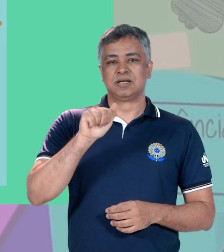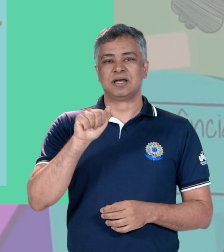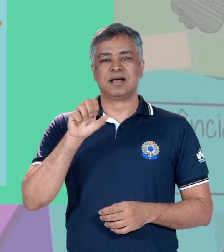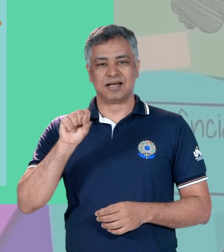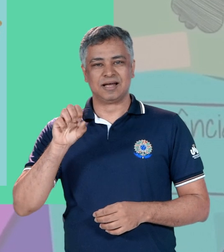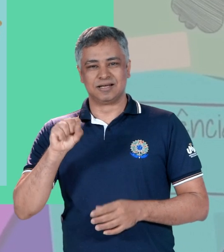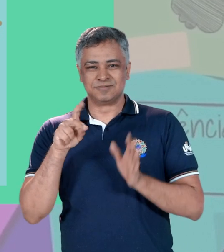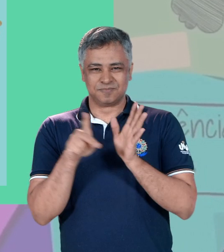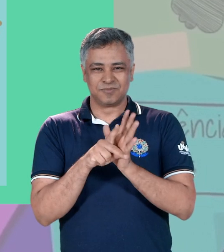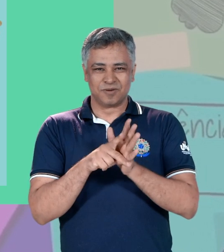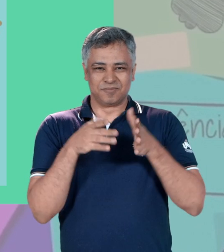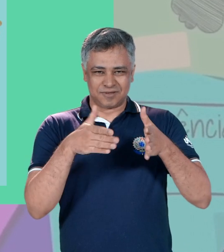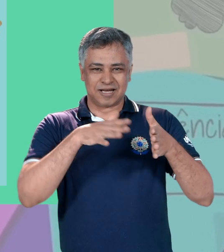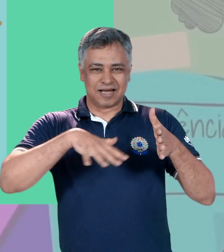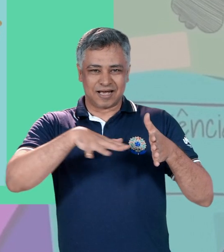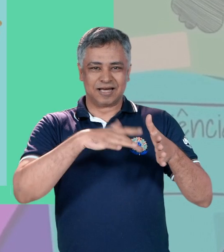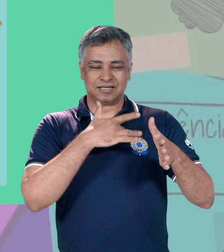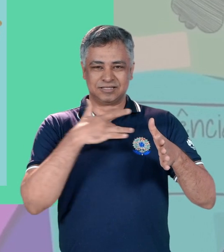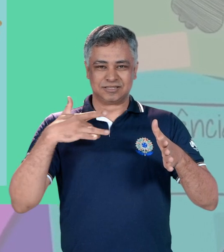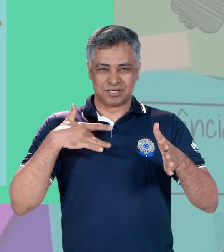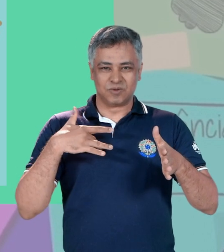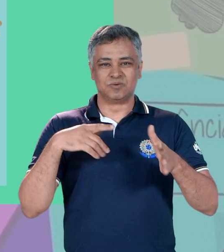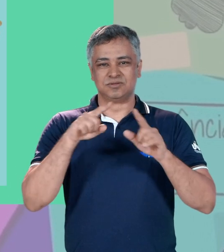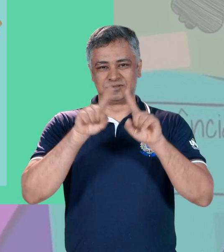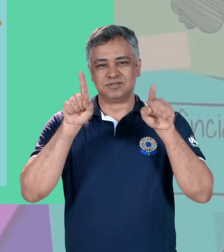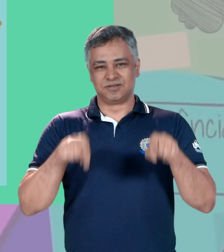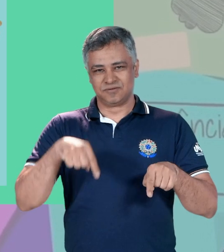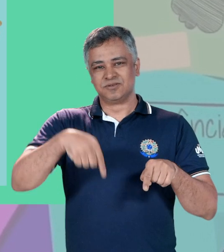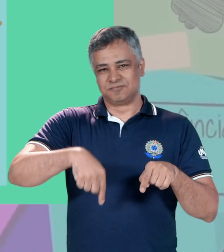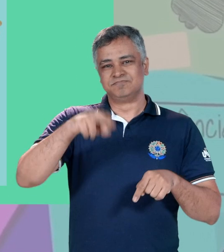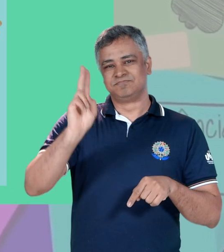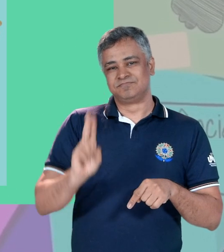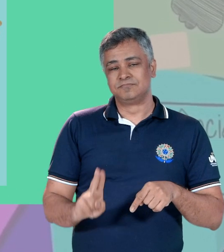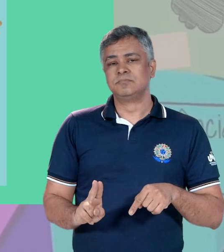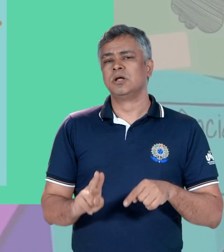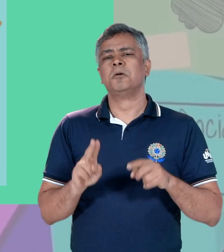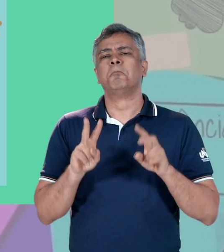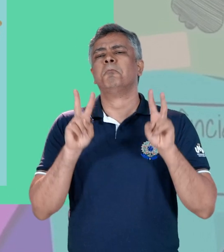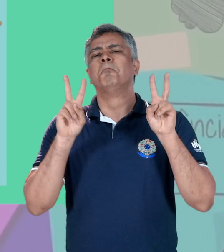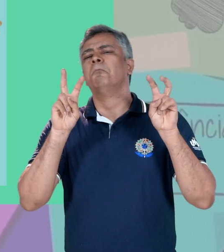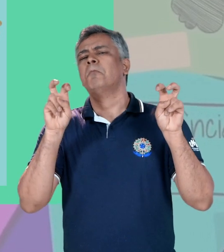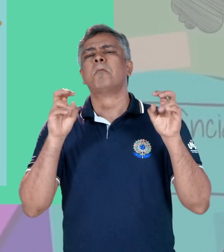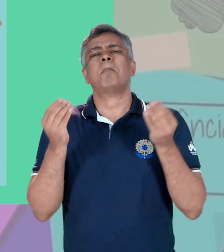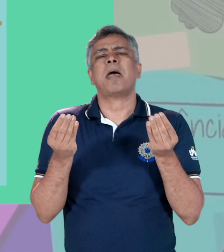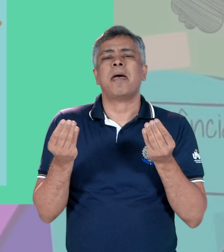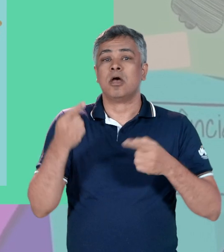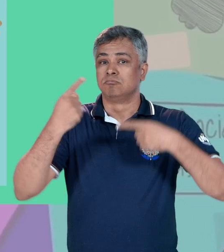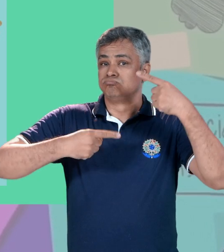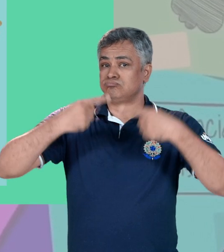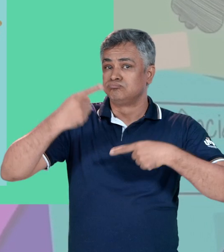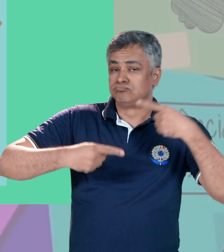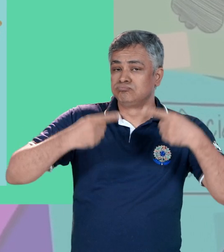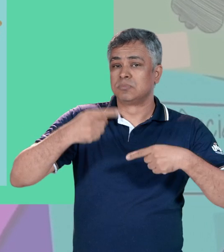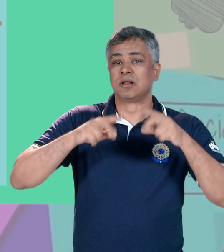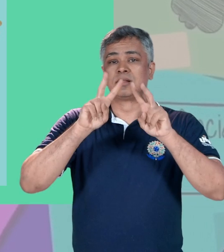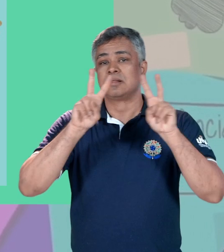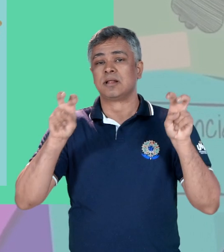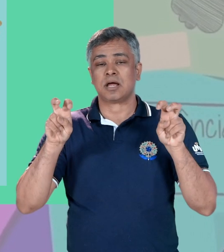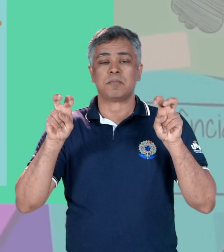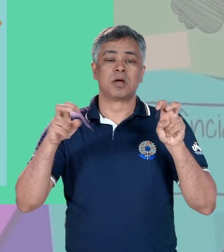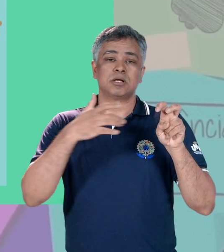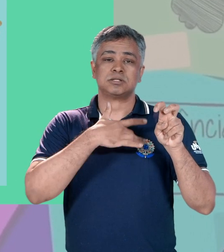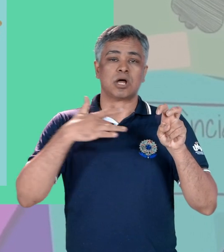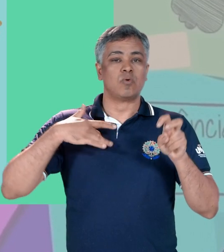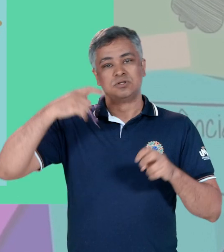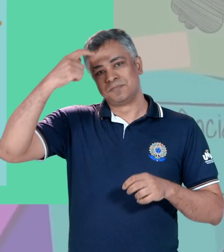à Saúde do Servidor, CIAS Univasf, tem como foco discutir temáticas associadas à saúde mental, a